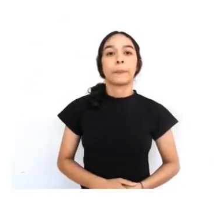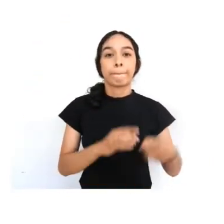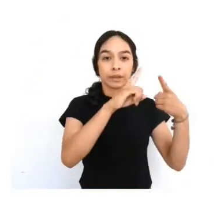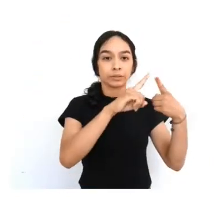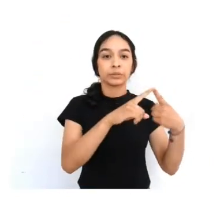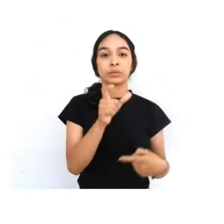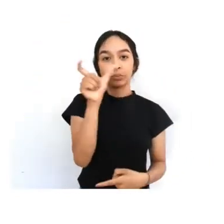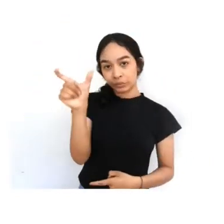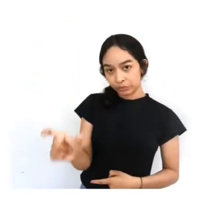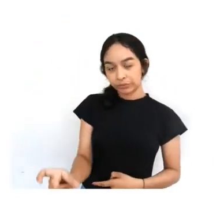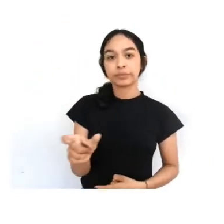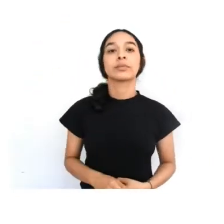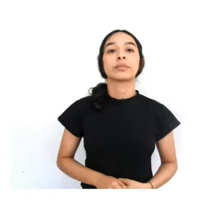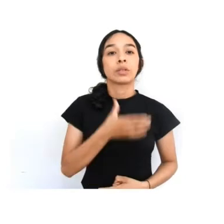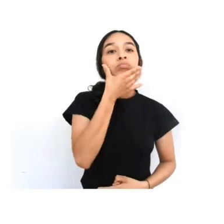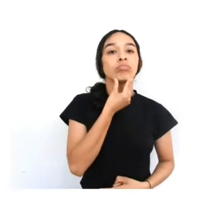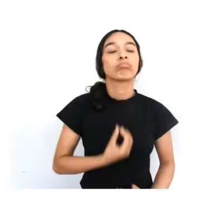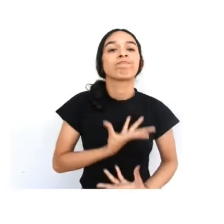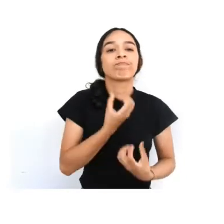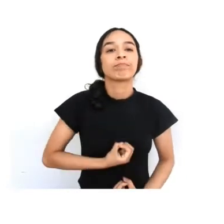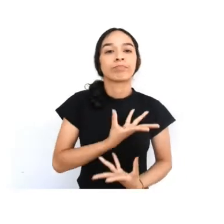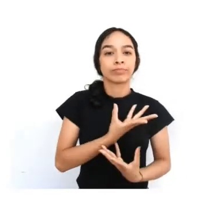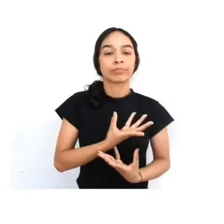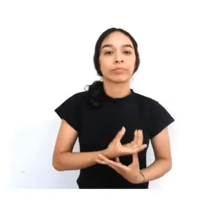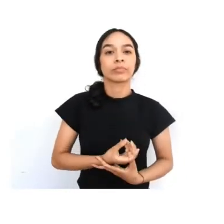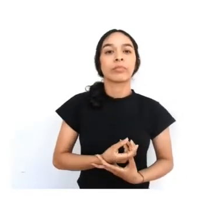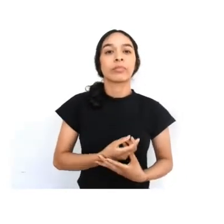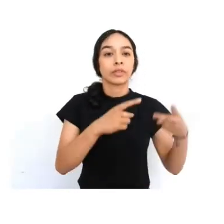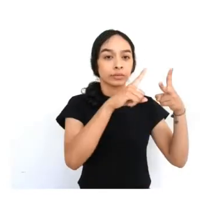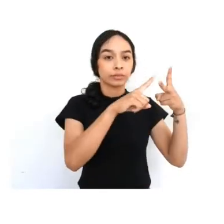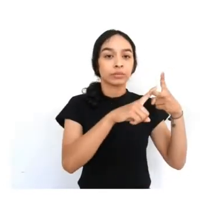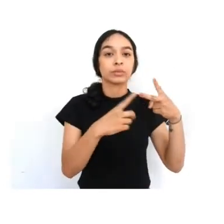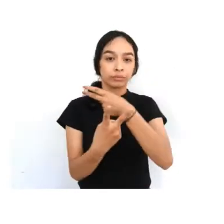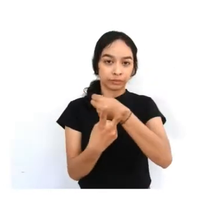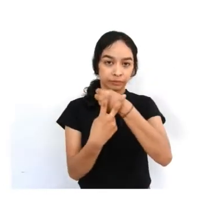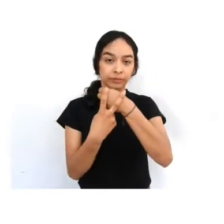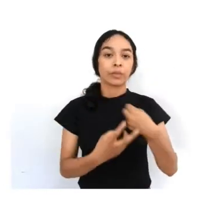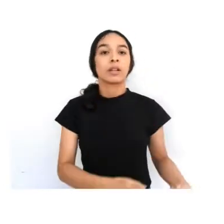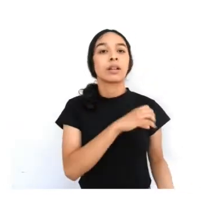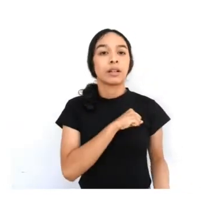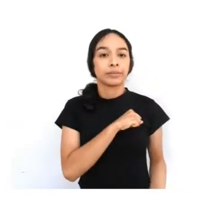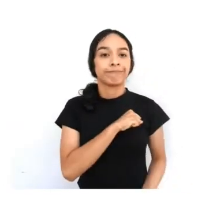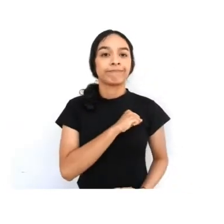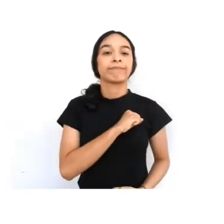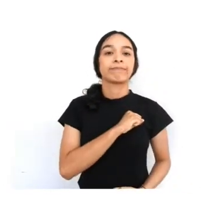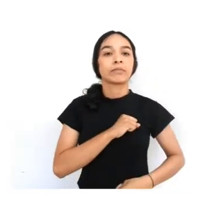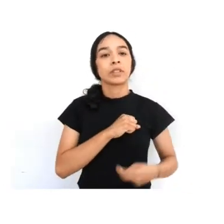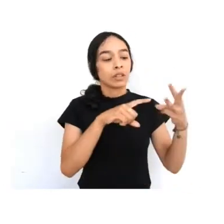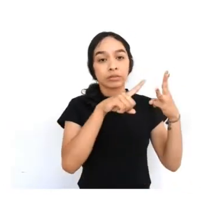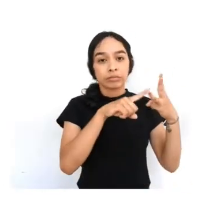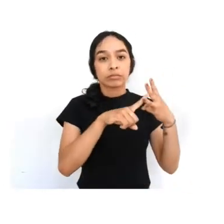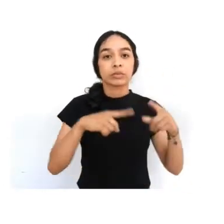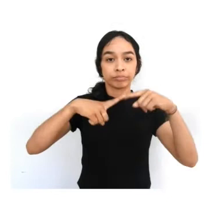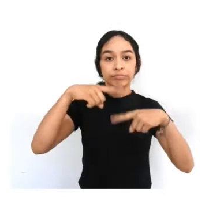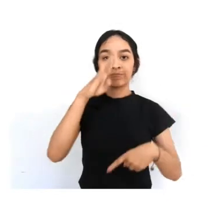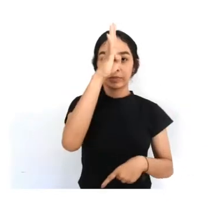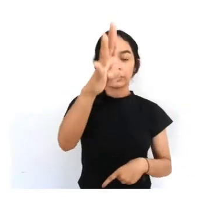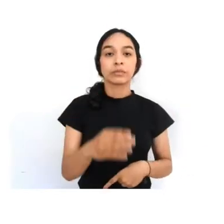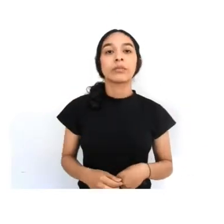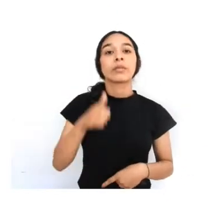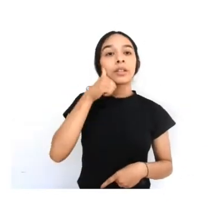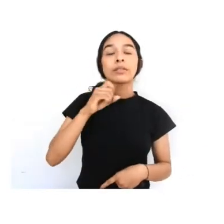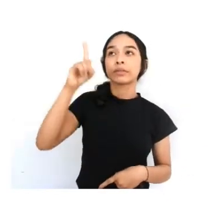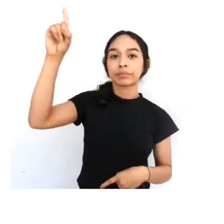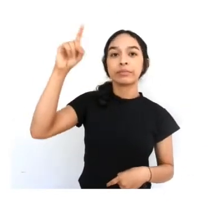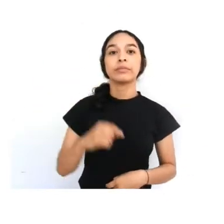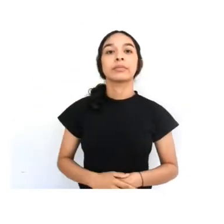primeiro, sujeito, coincidindo com o que está em português. Depois nós temos ama, ou seja, o verbo. E por